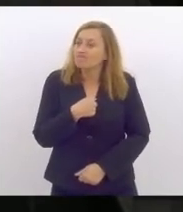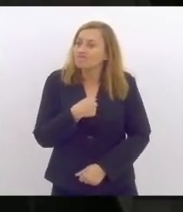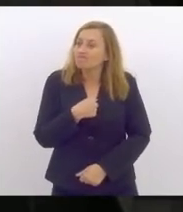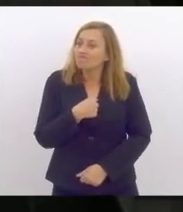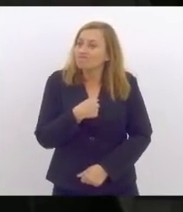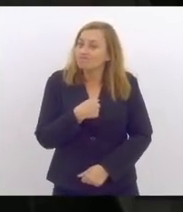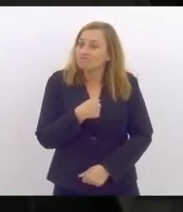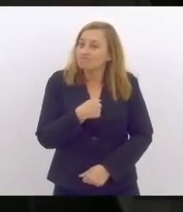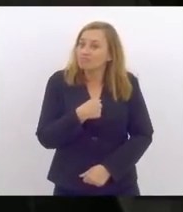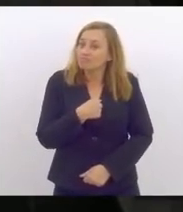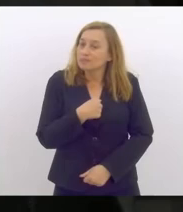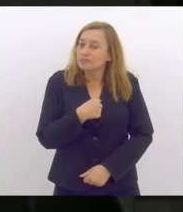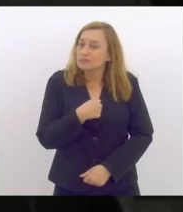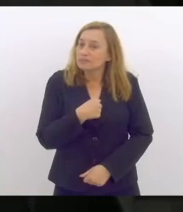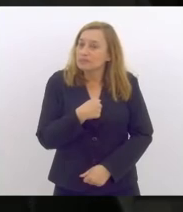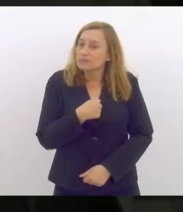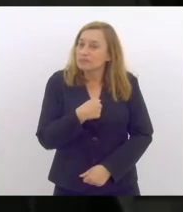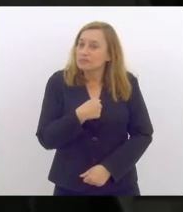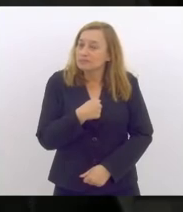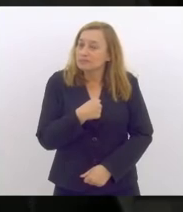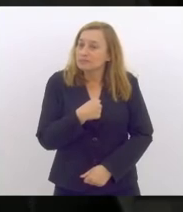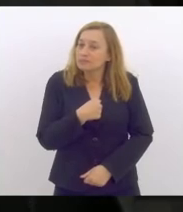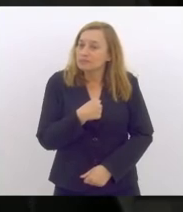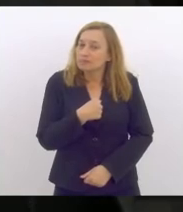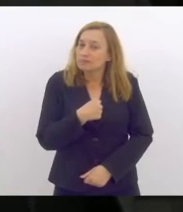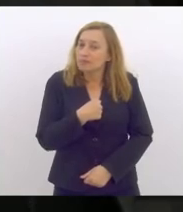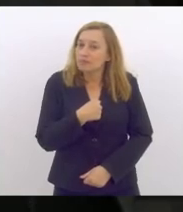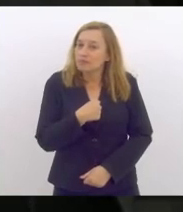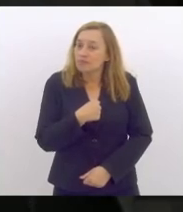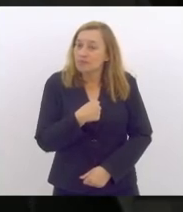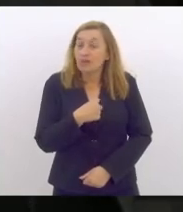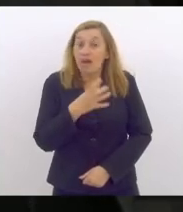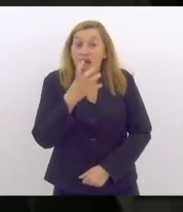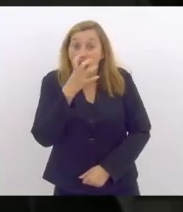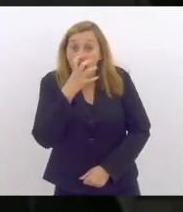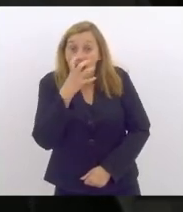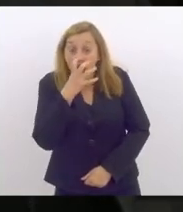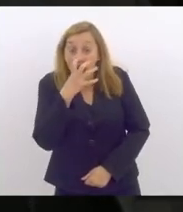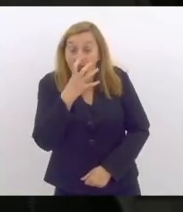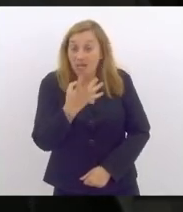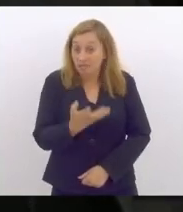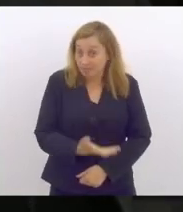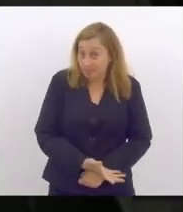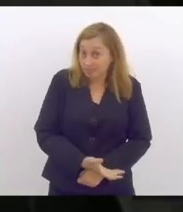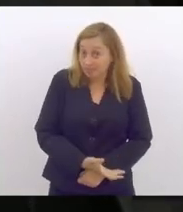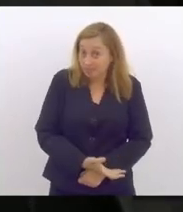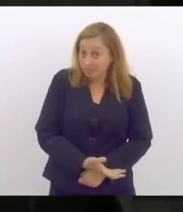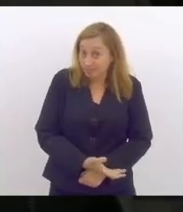sou um profundo admirador, né,